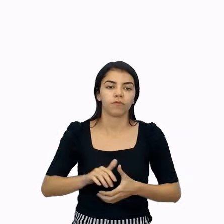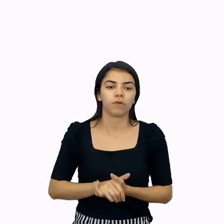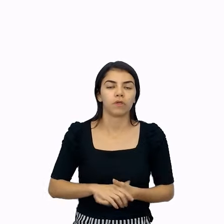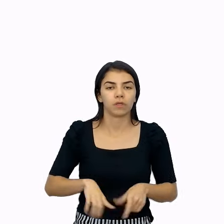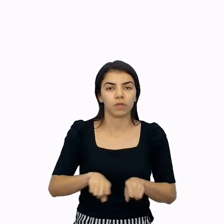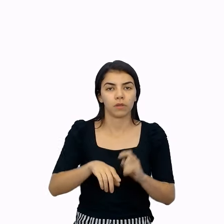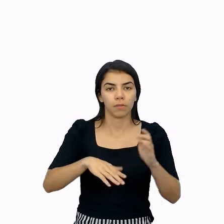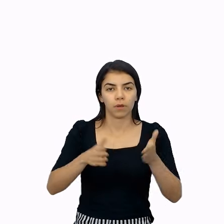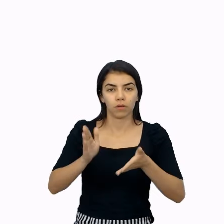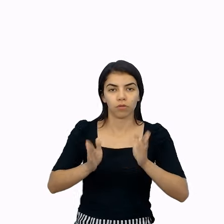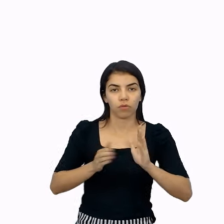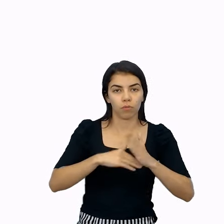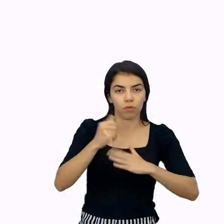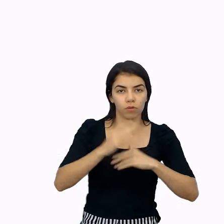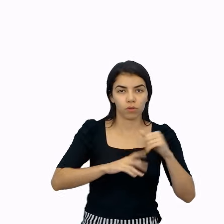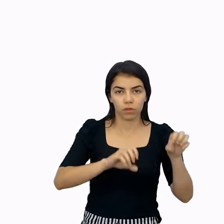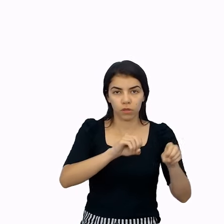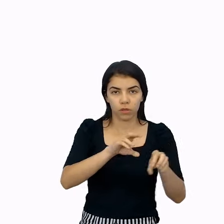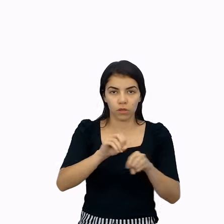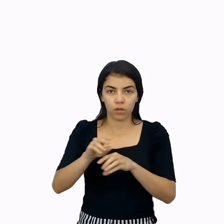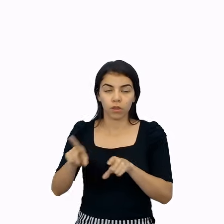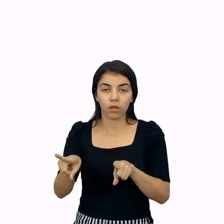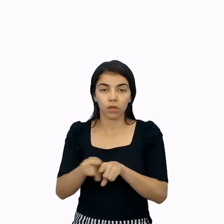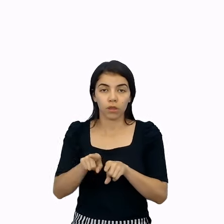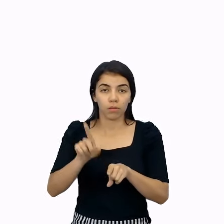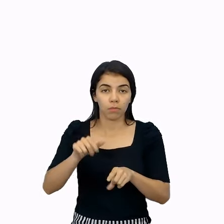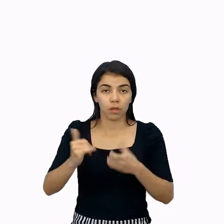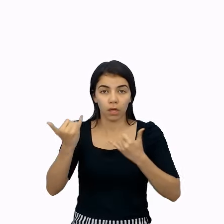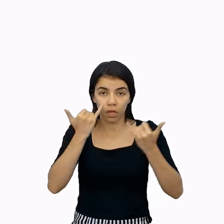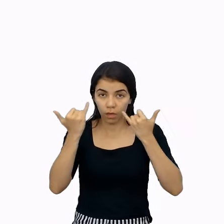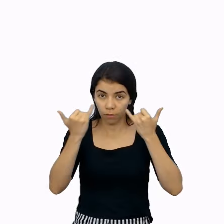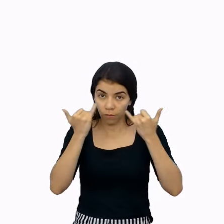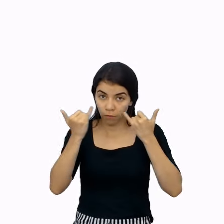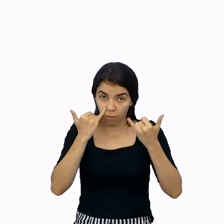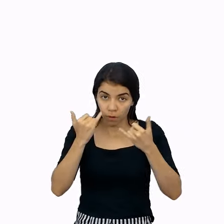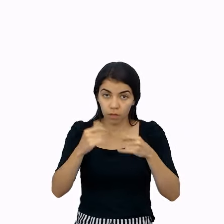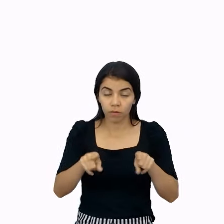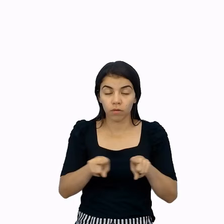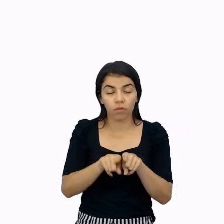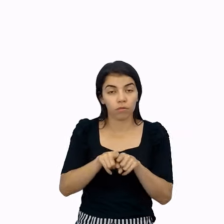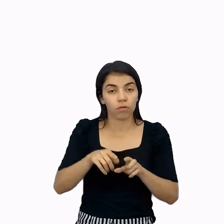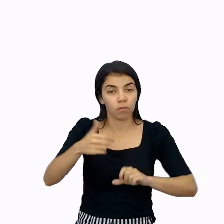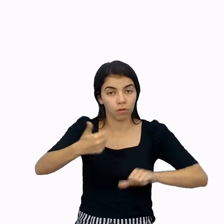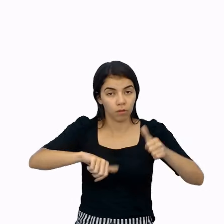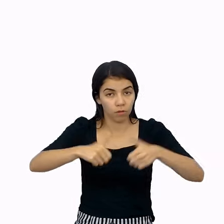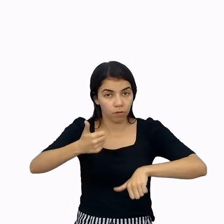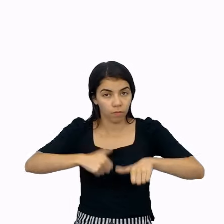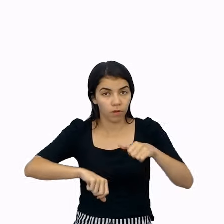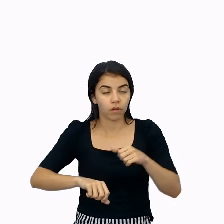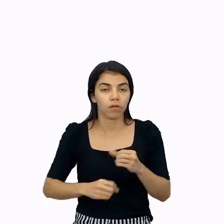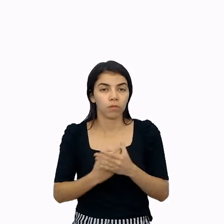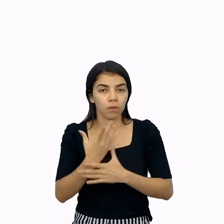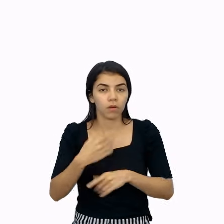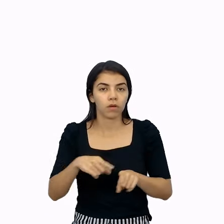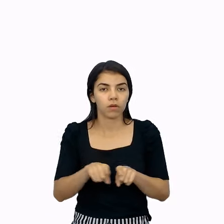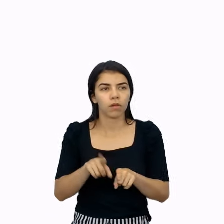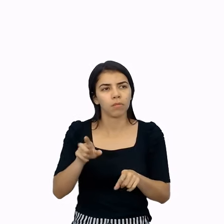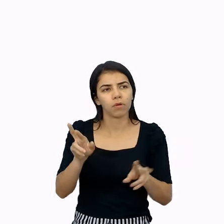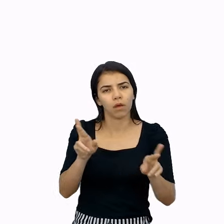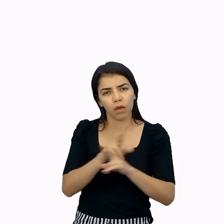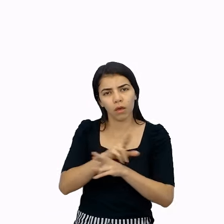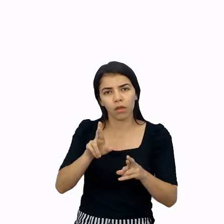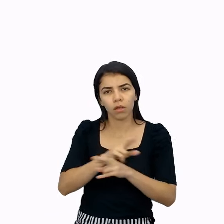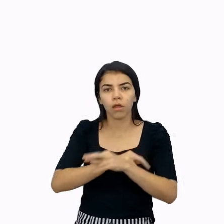ensino. Também é capaz de produzir informações, a avaliação, né, é capaz de produzir informações relativas